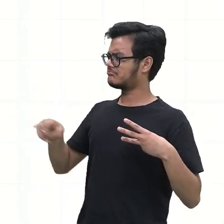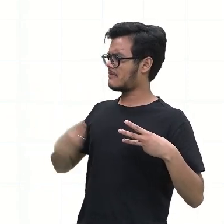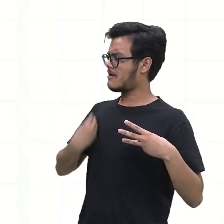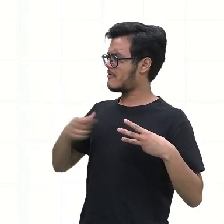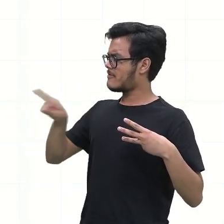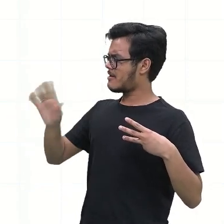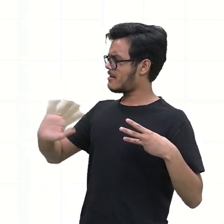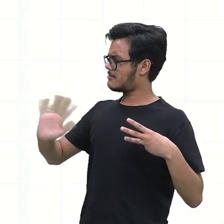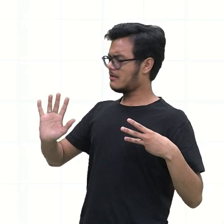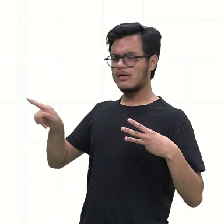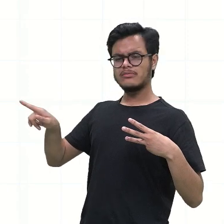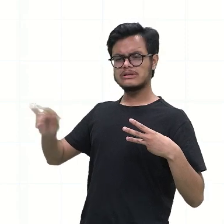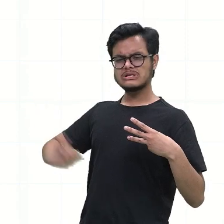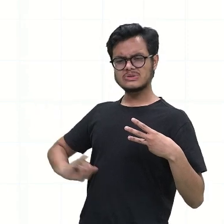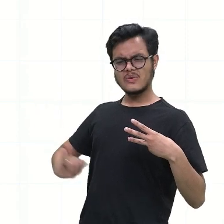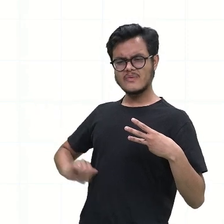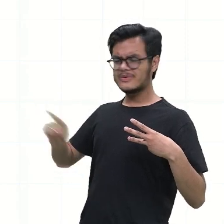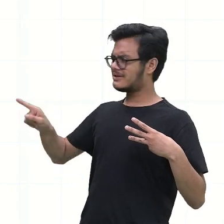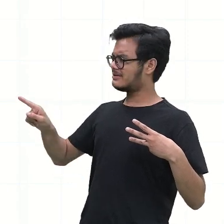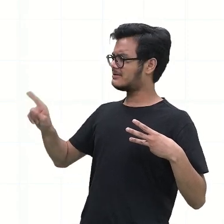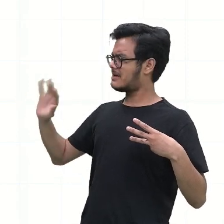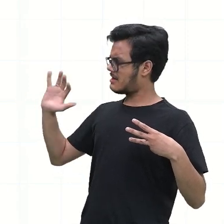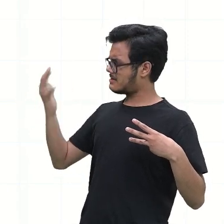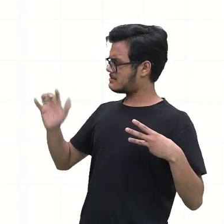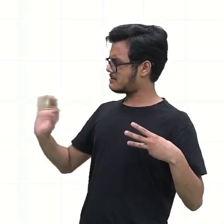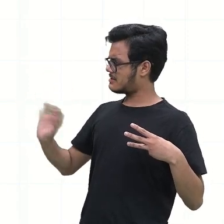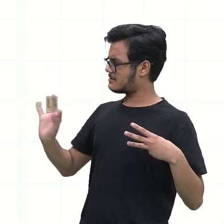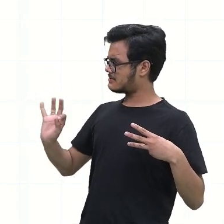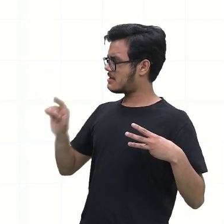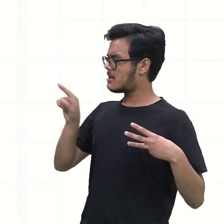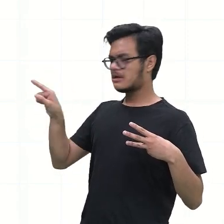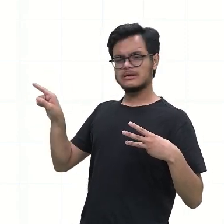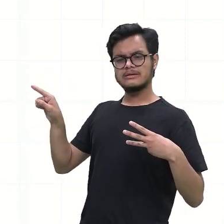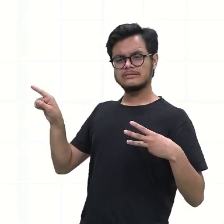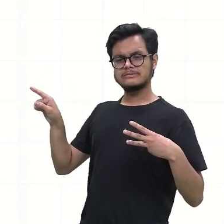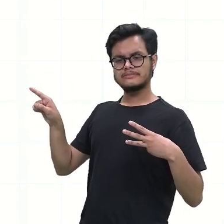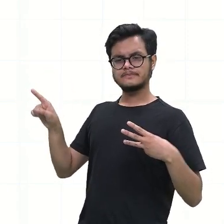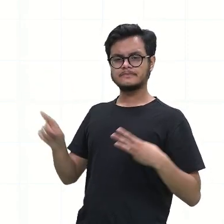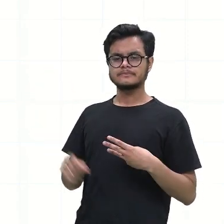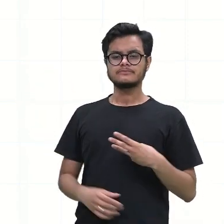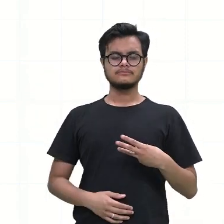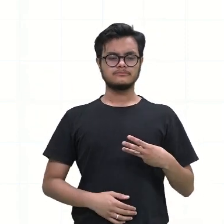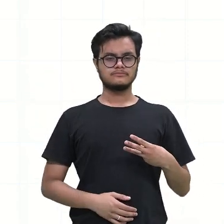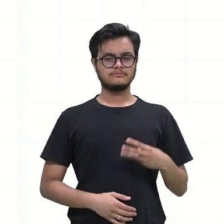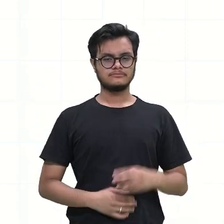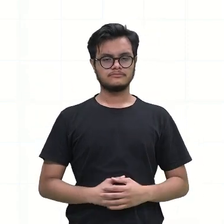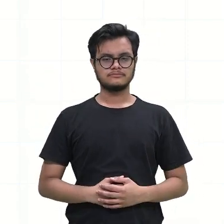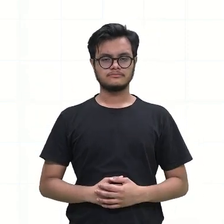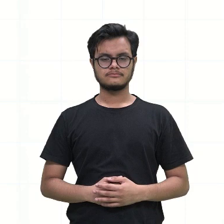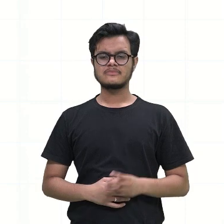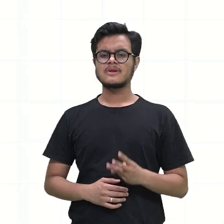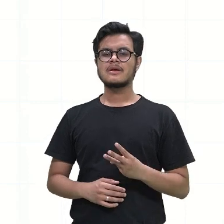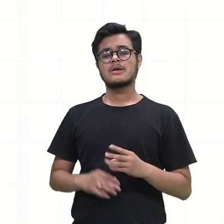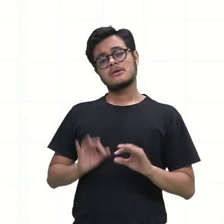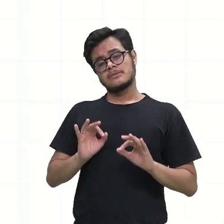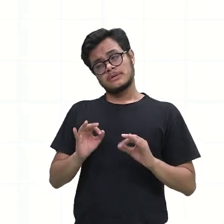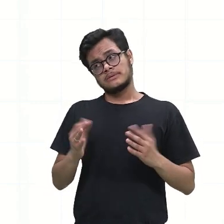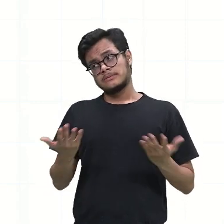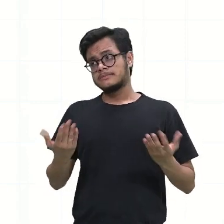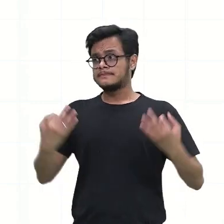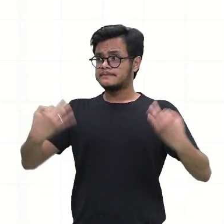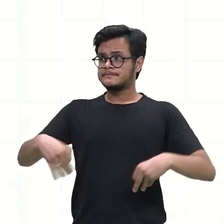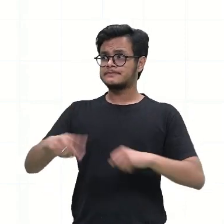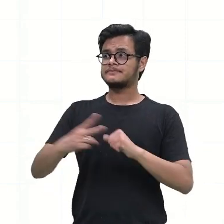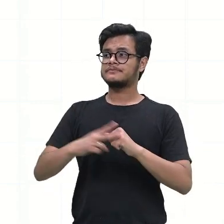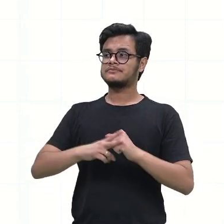Sofrer não exprime uma ação. Muito bem. No sentido exato dessa